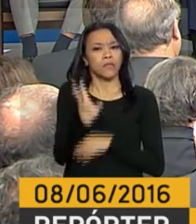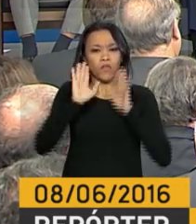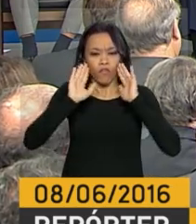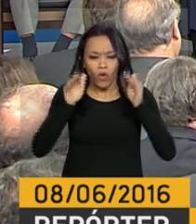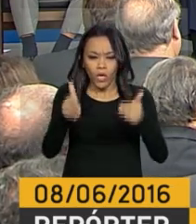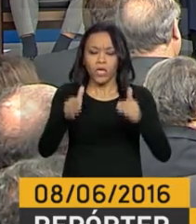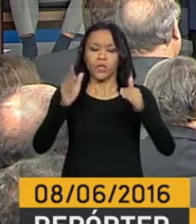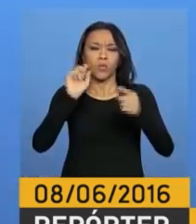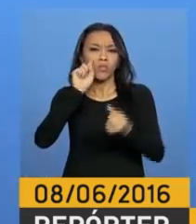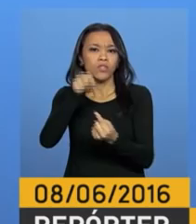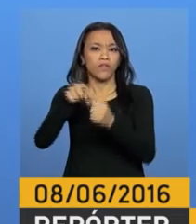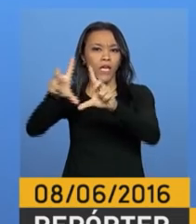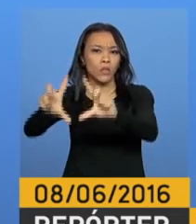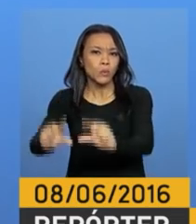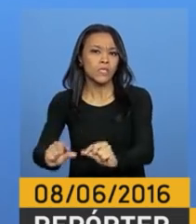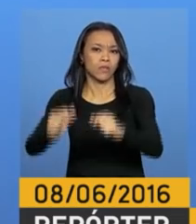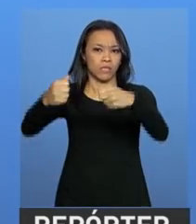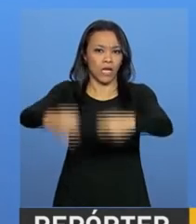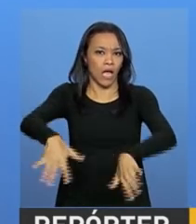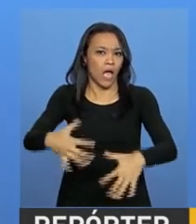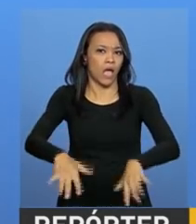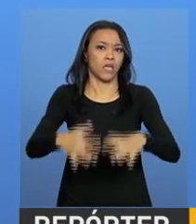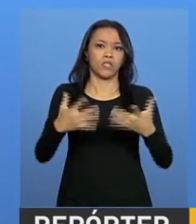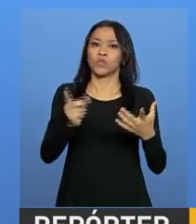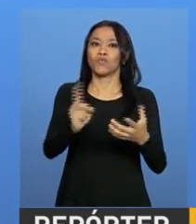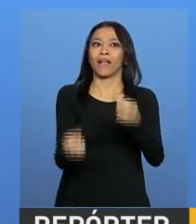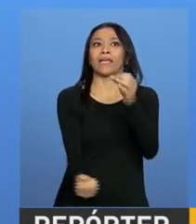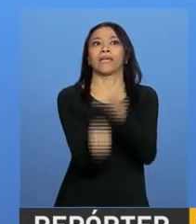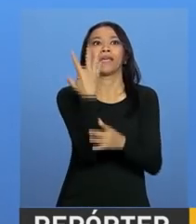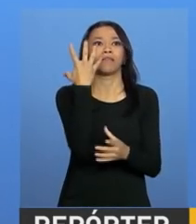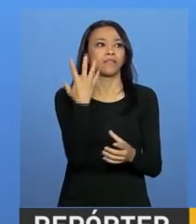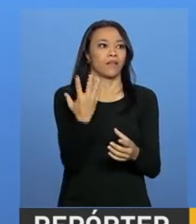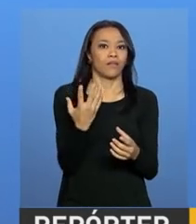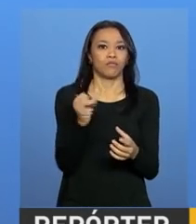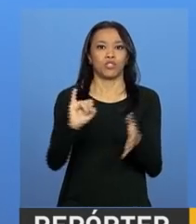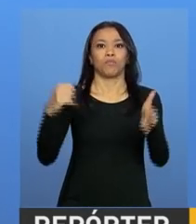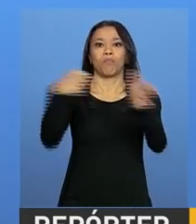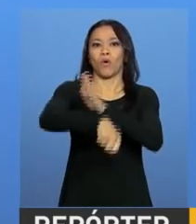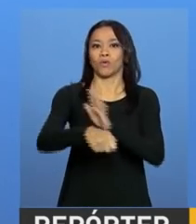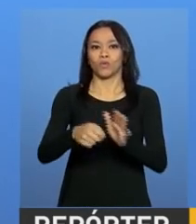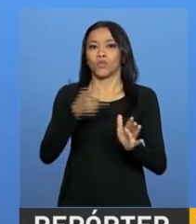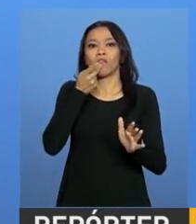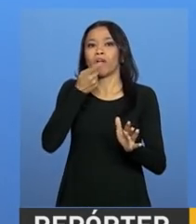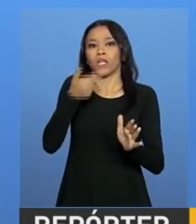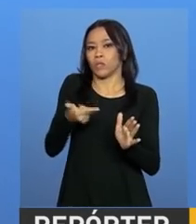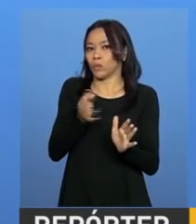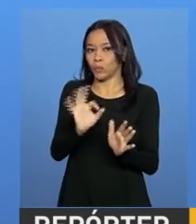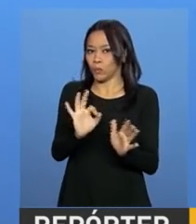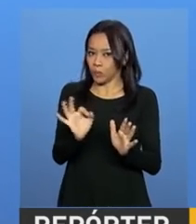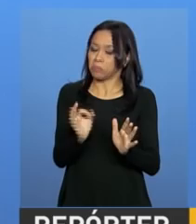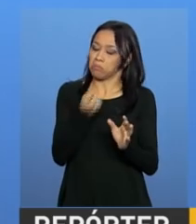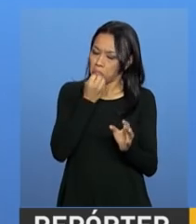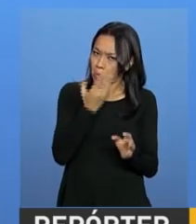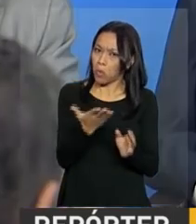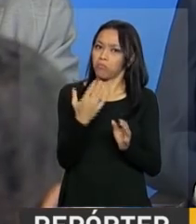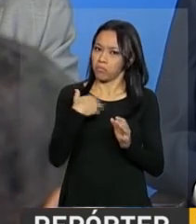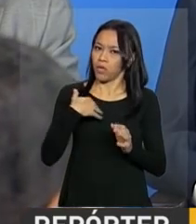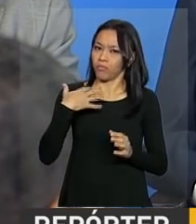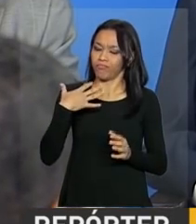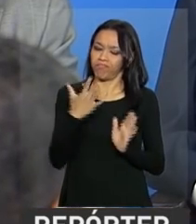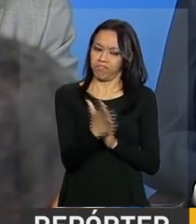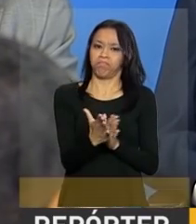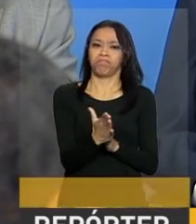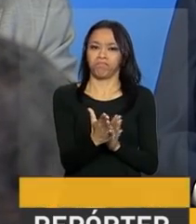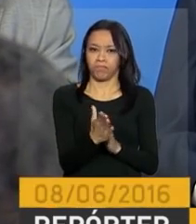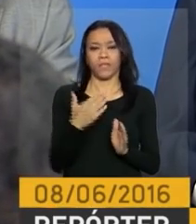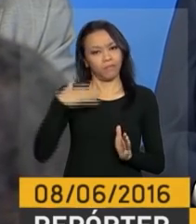redução de gastos não se fala em criação nem recriação de impostos Então esse é um primeiro ponto que eu vejo e todos